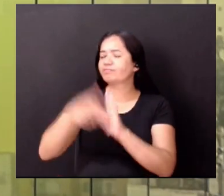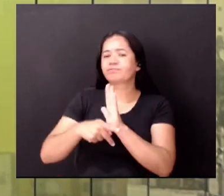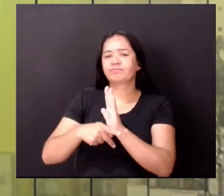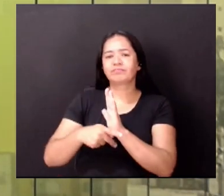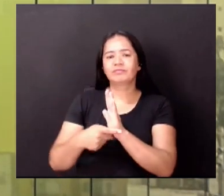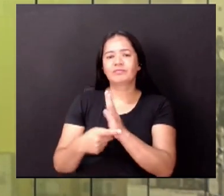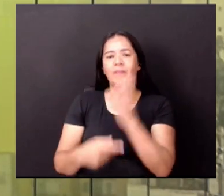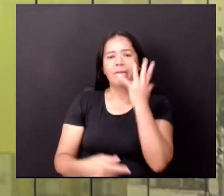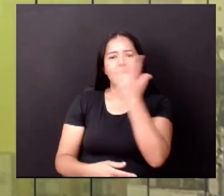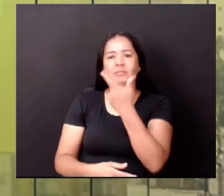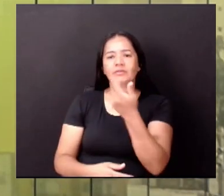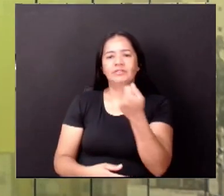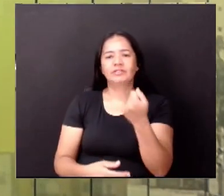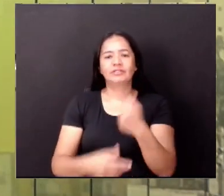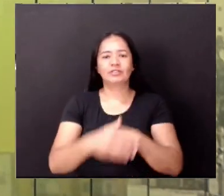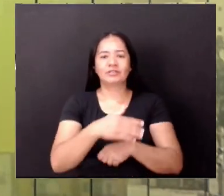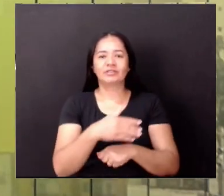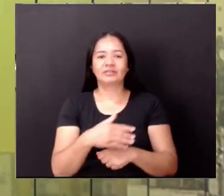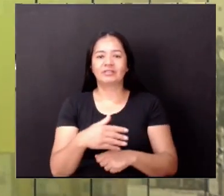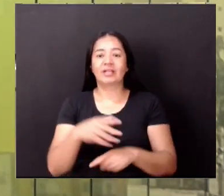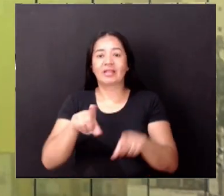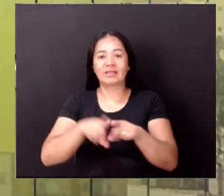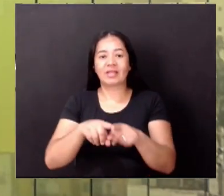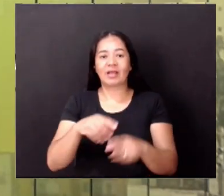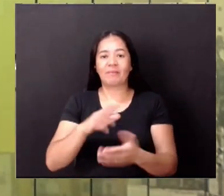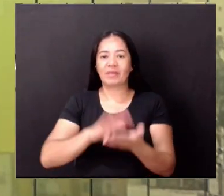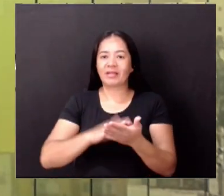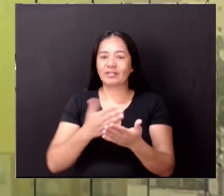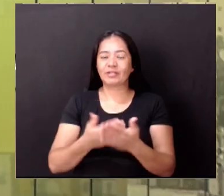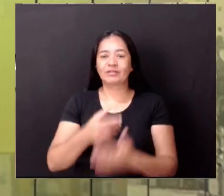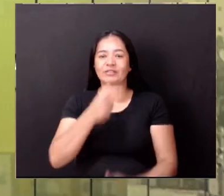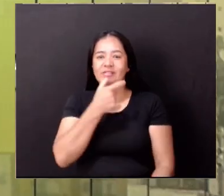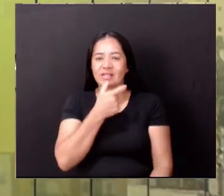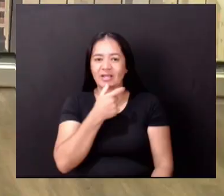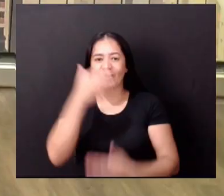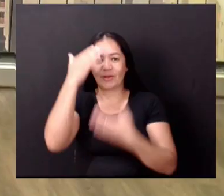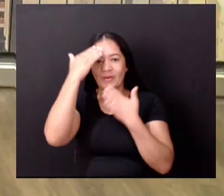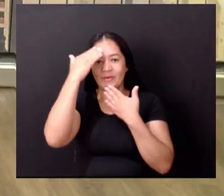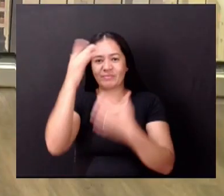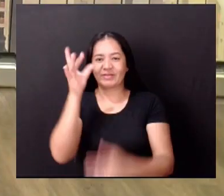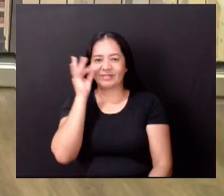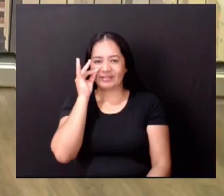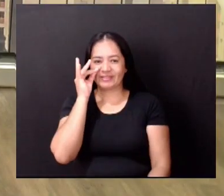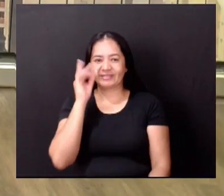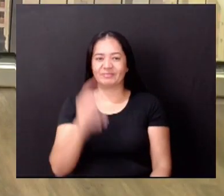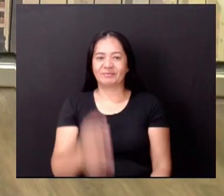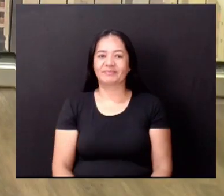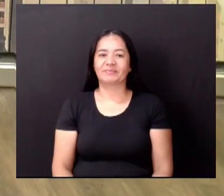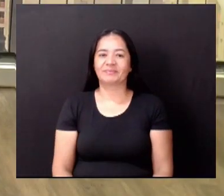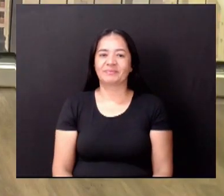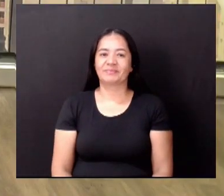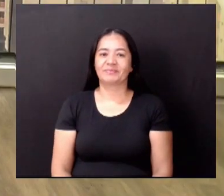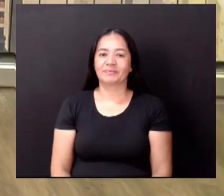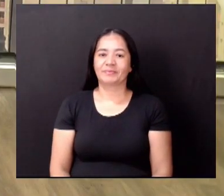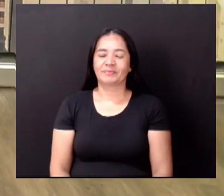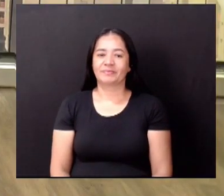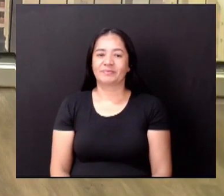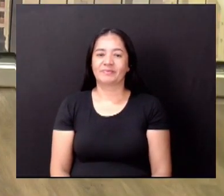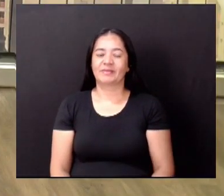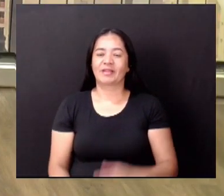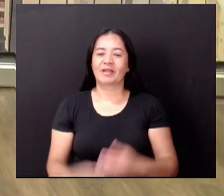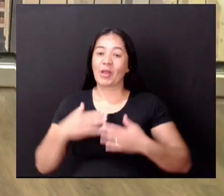motivou ela a fazer esse projeto tão bonito, com versão em inglês também. Muito obrigada pela sua presença aqui com a gente,